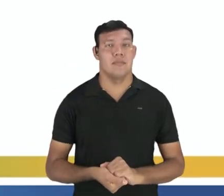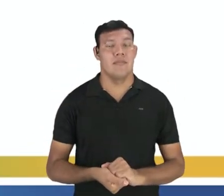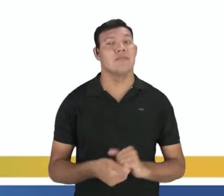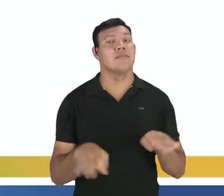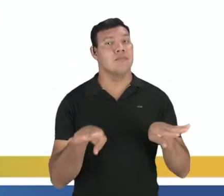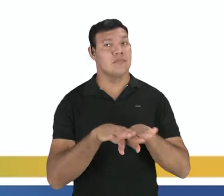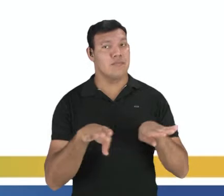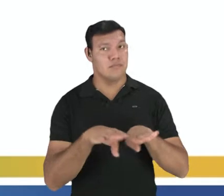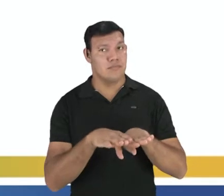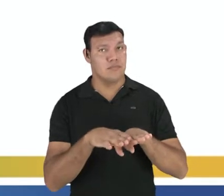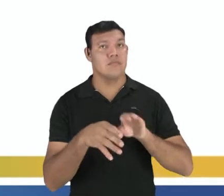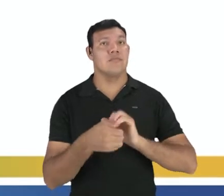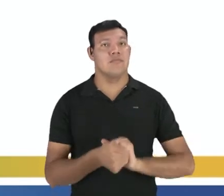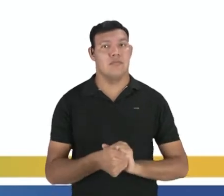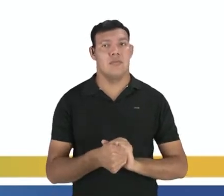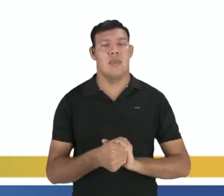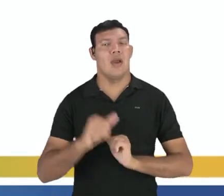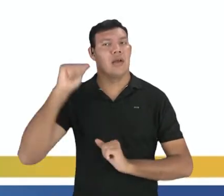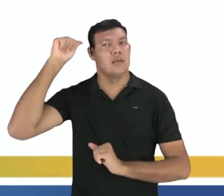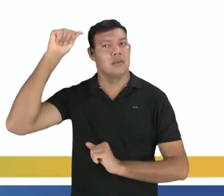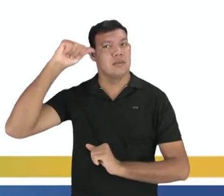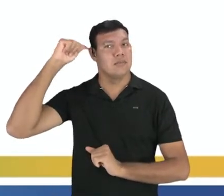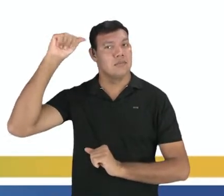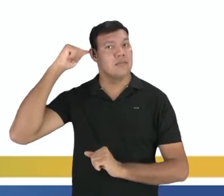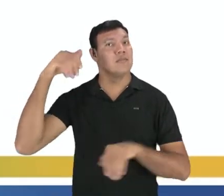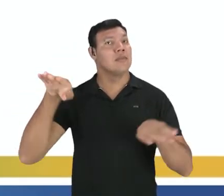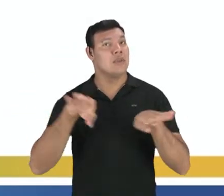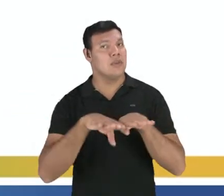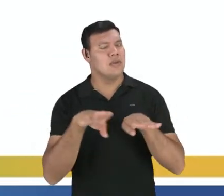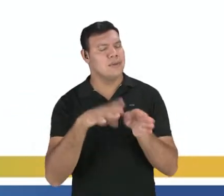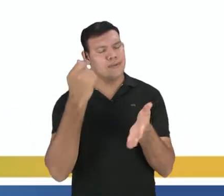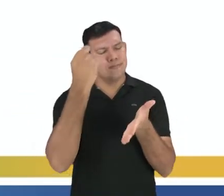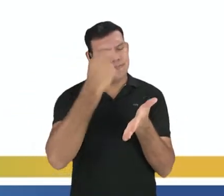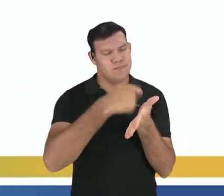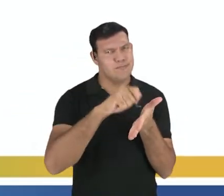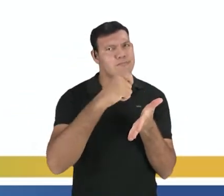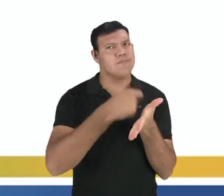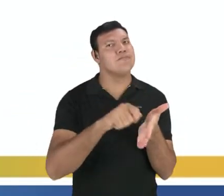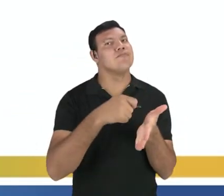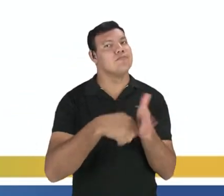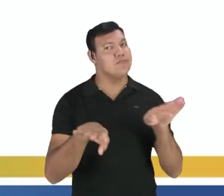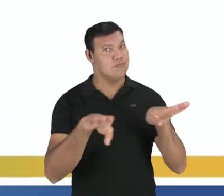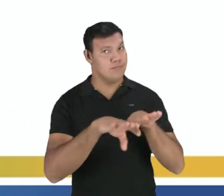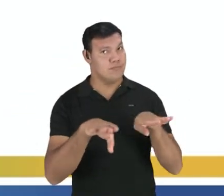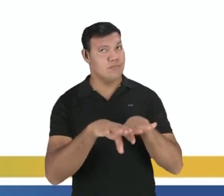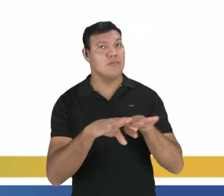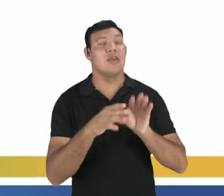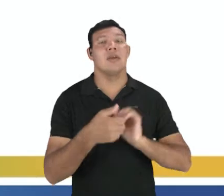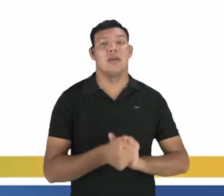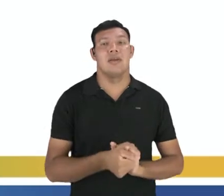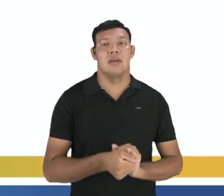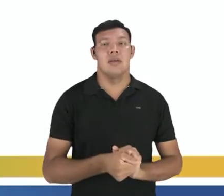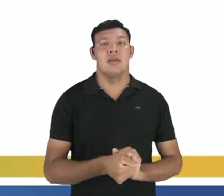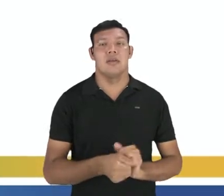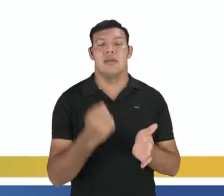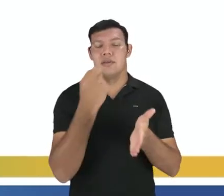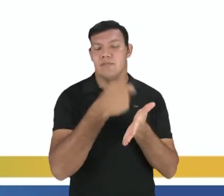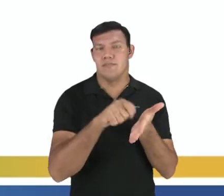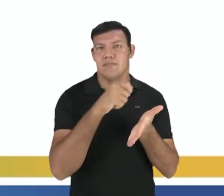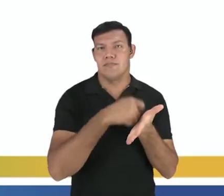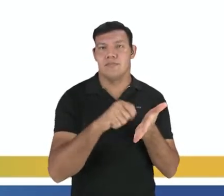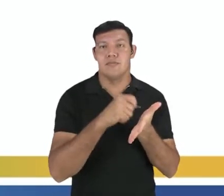Além disso, além de ser um ator, ele era um escritor, e ele escreveu